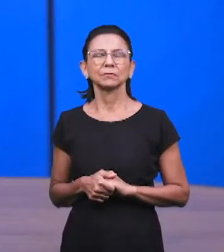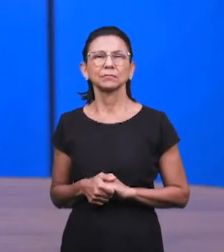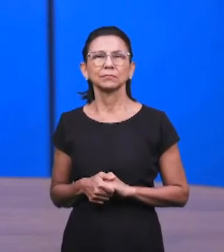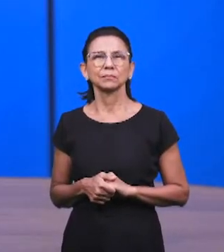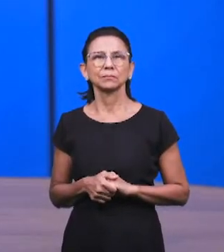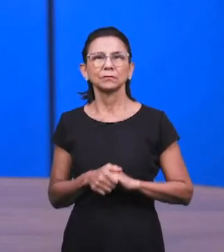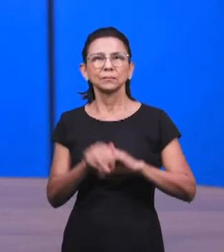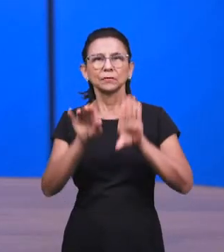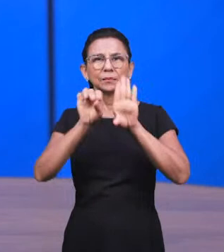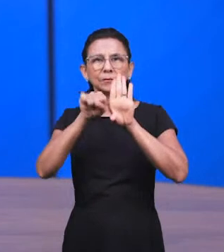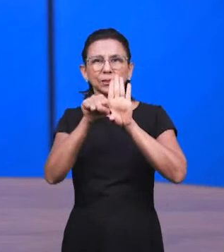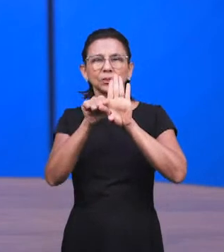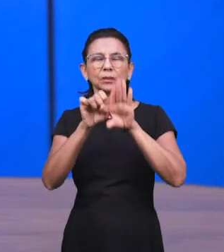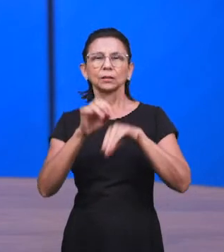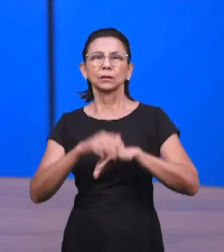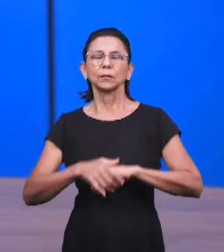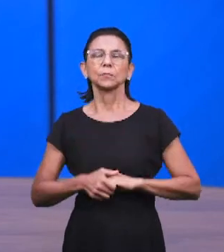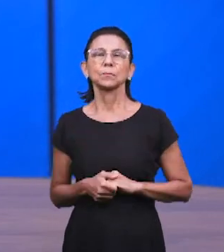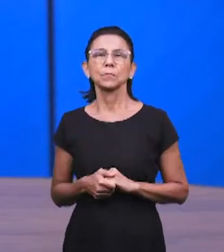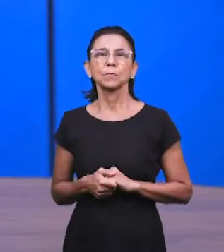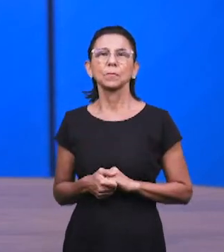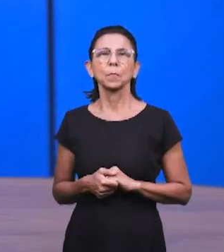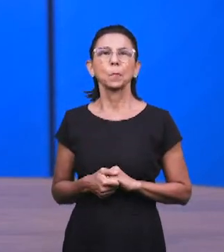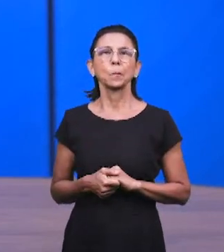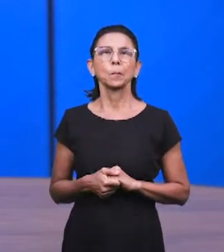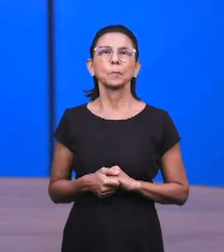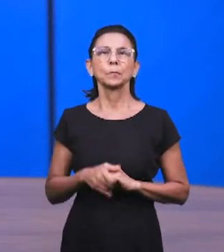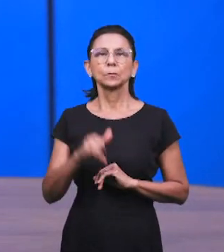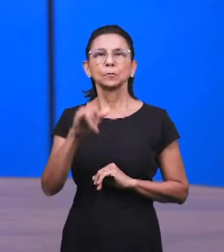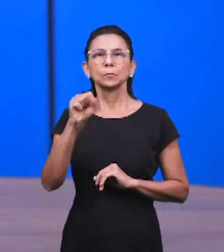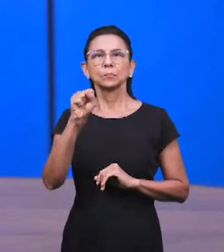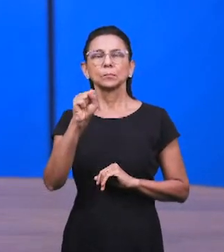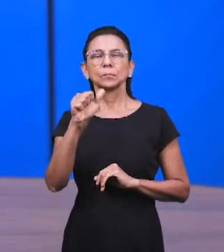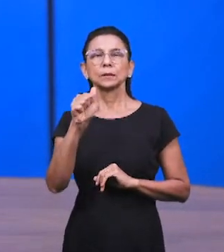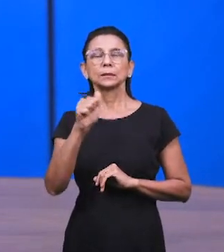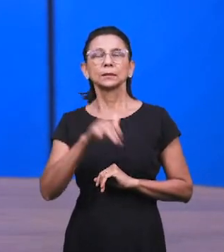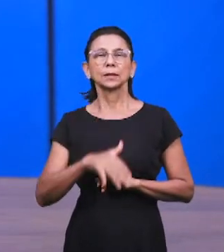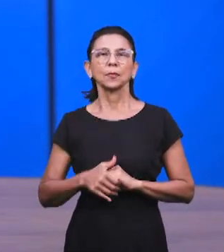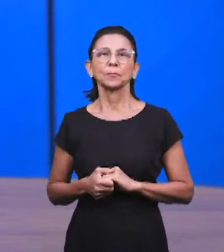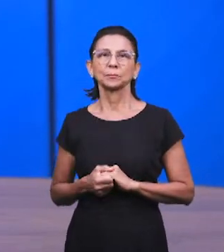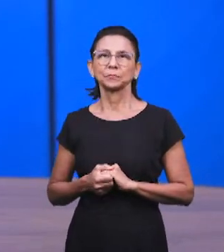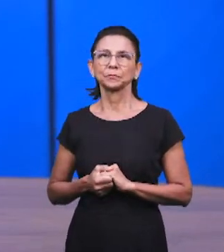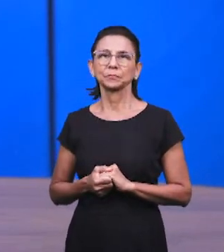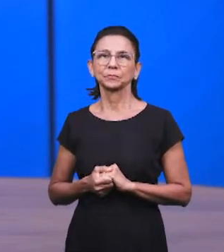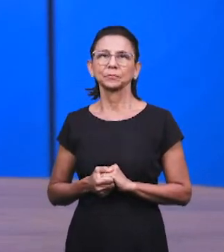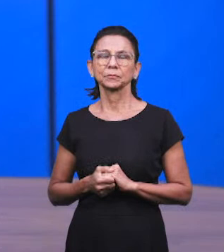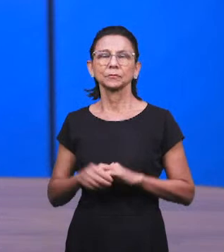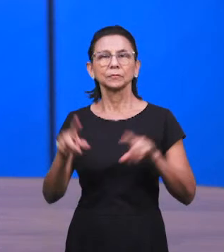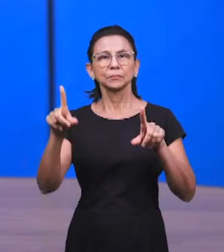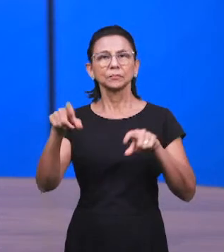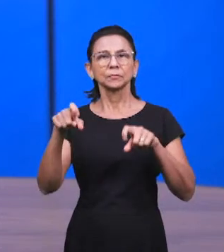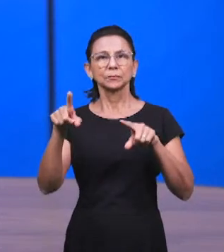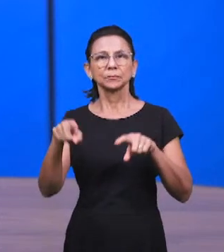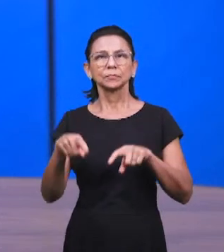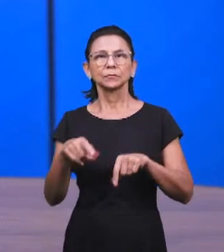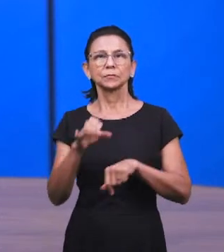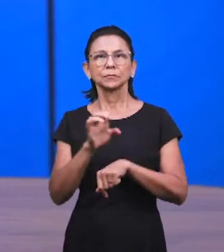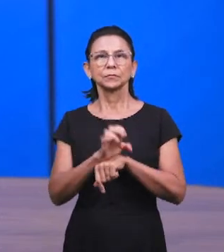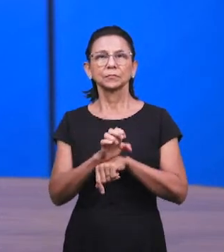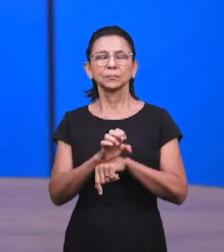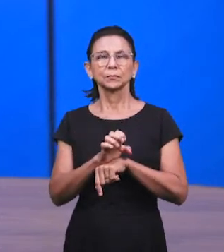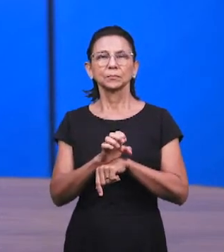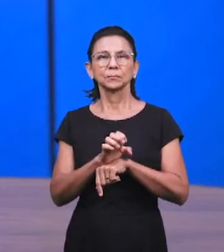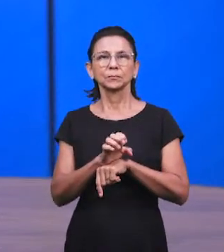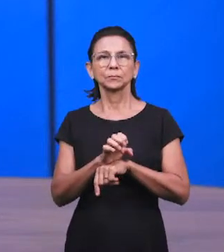a nossa irmã Isa. Isa Giovana, ela pertence à nossa igreja lá em Caicó, uma cidade no interior do estado de